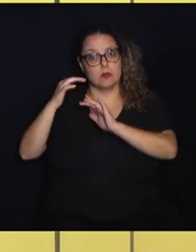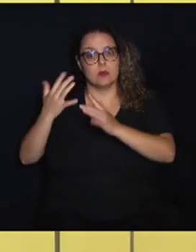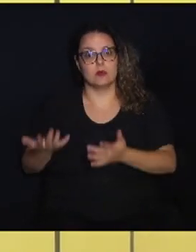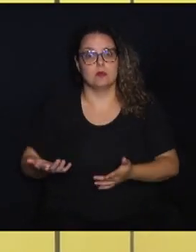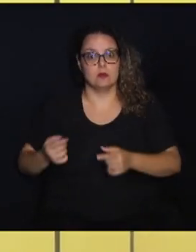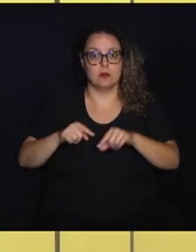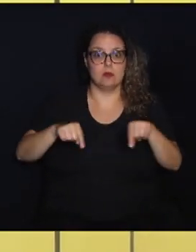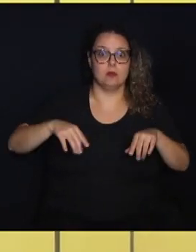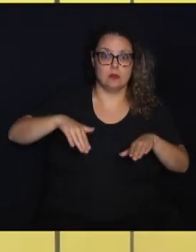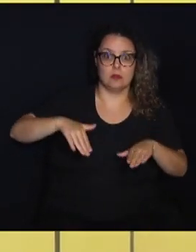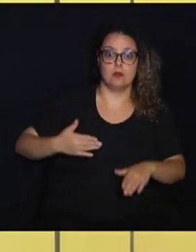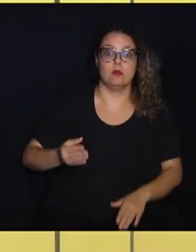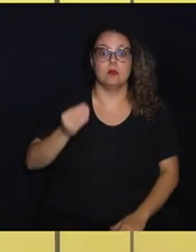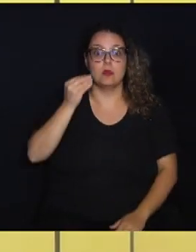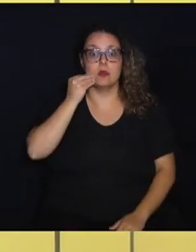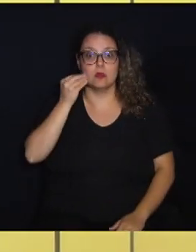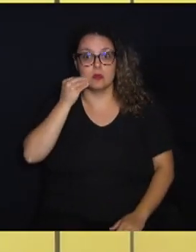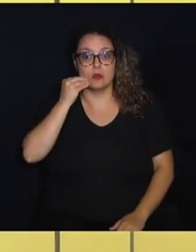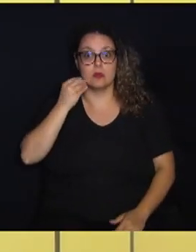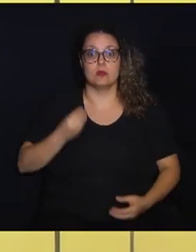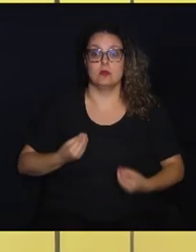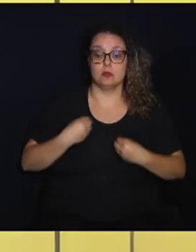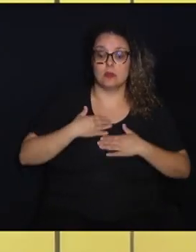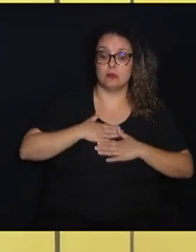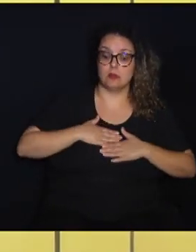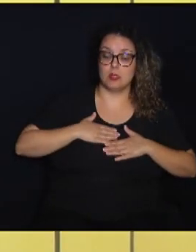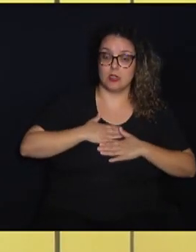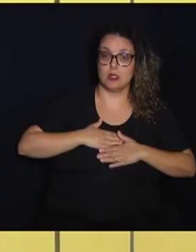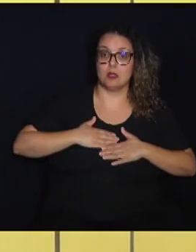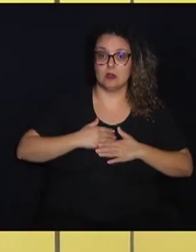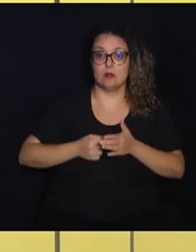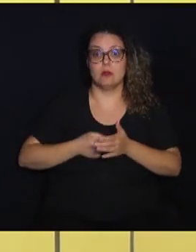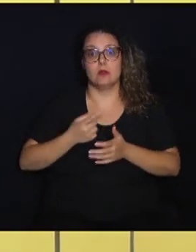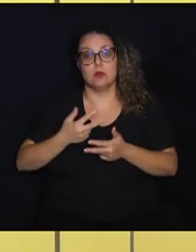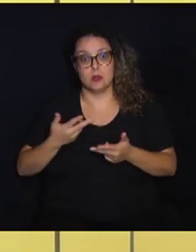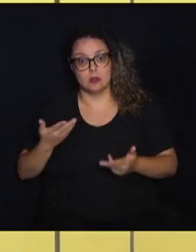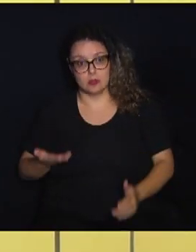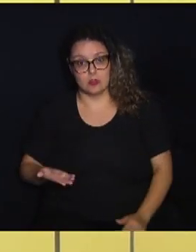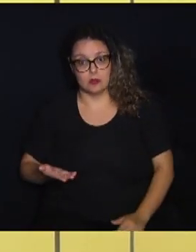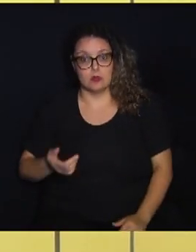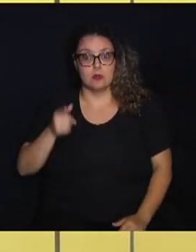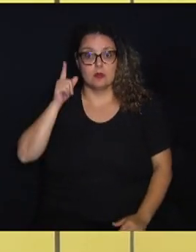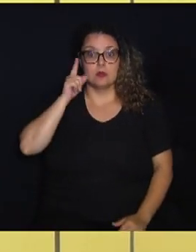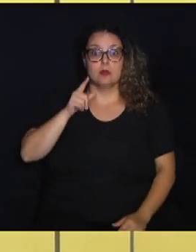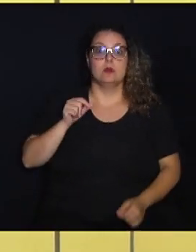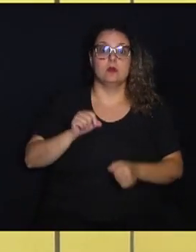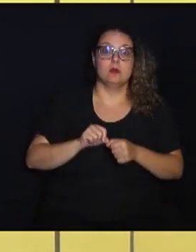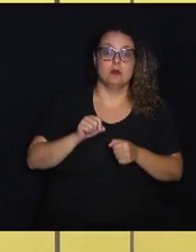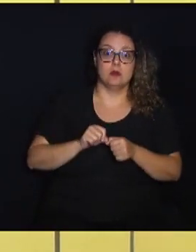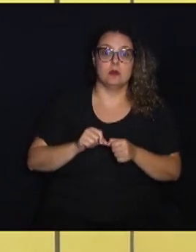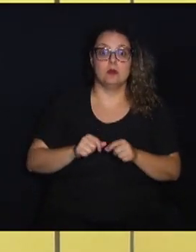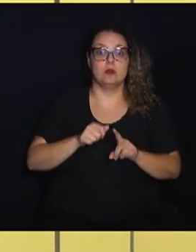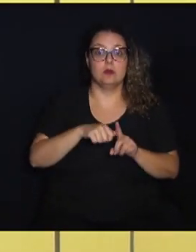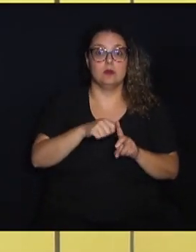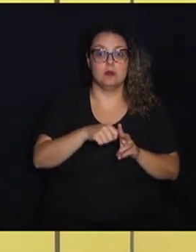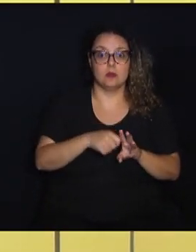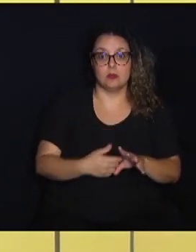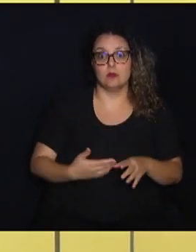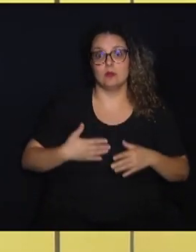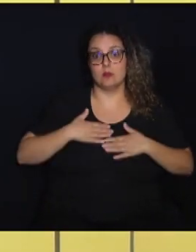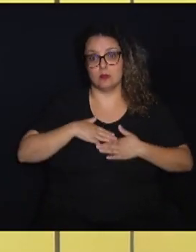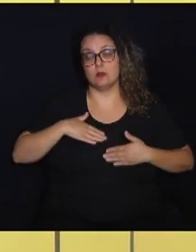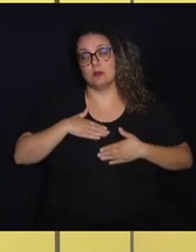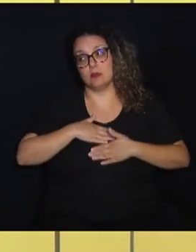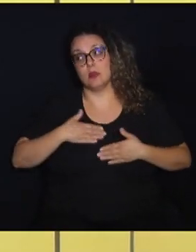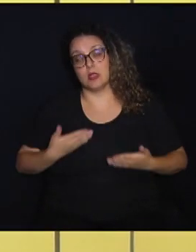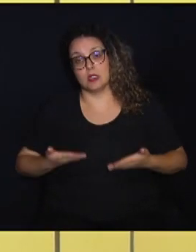nesse momento. Vou tentar algo que me agrade. Sim. Primeiramente é isso, para a gente conseguir fazer com que os primeiros meses sejam mais agradáveis